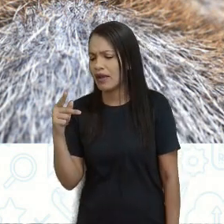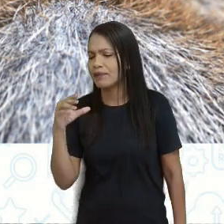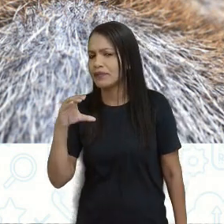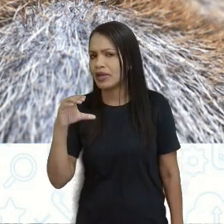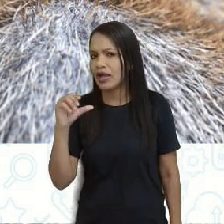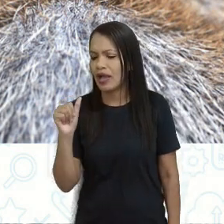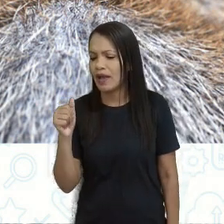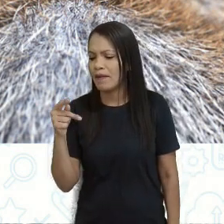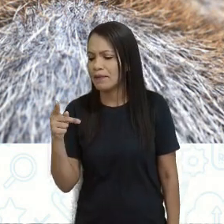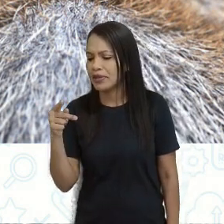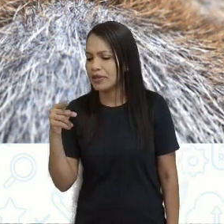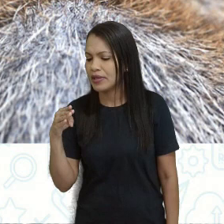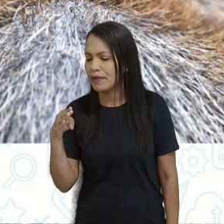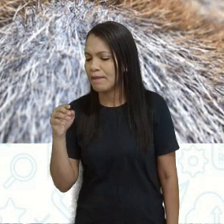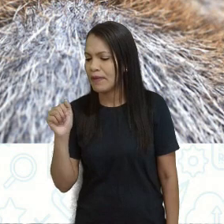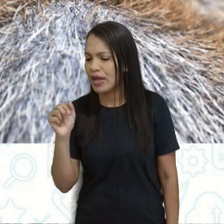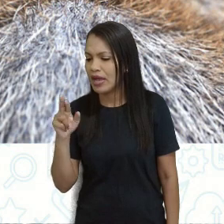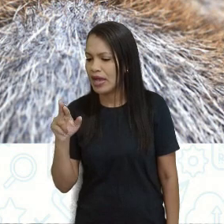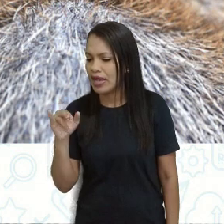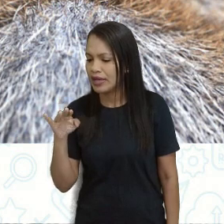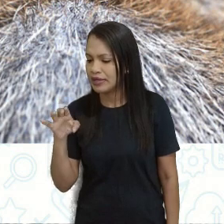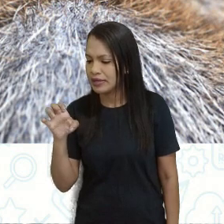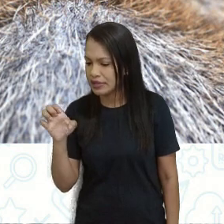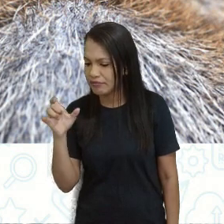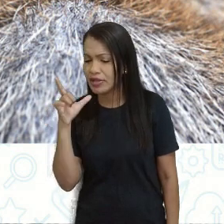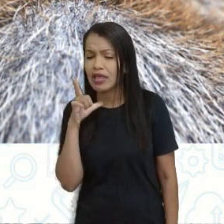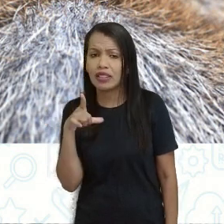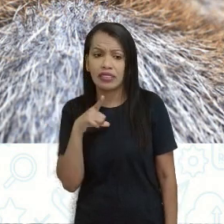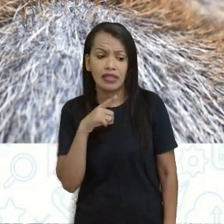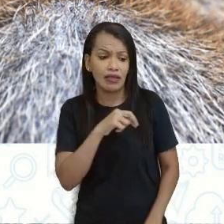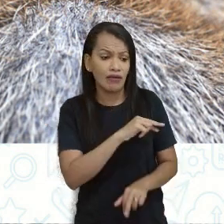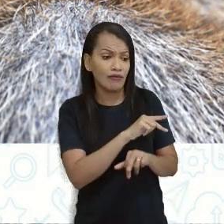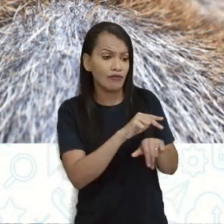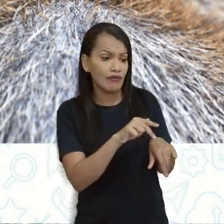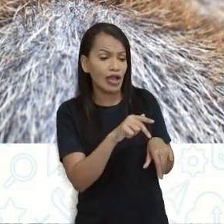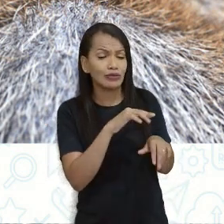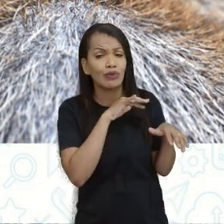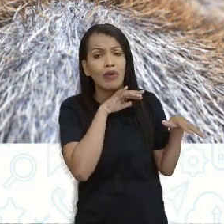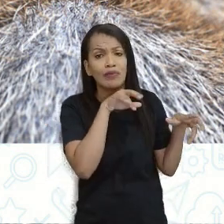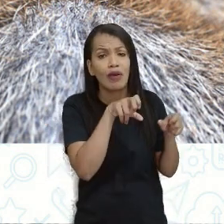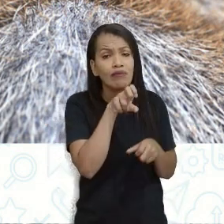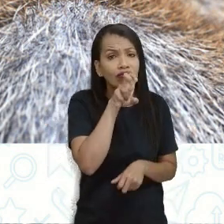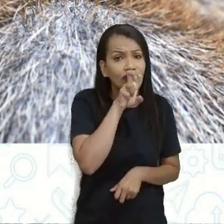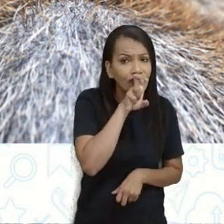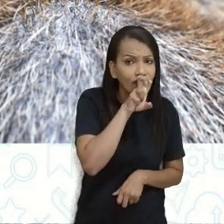das capivaras, onde se encontravam bastante desses animais, né?